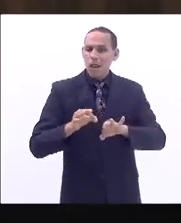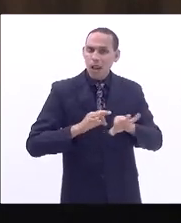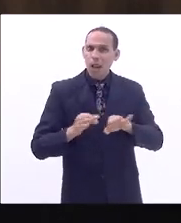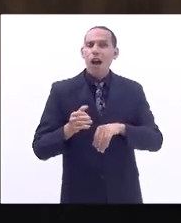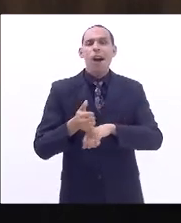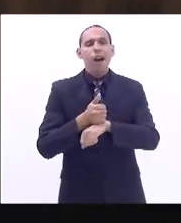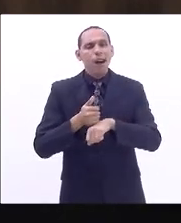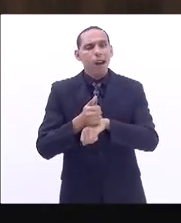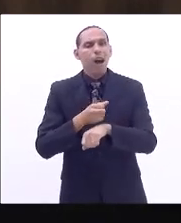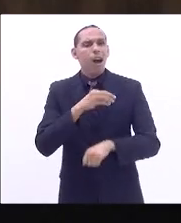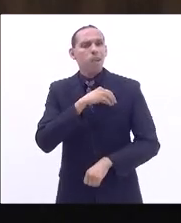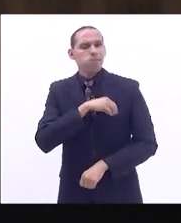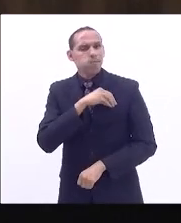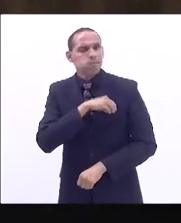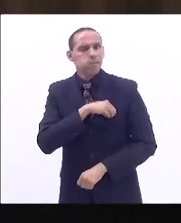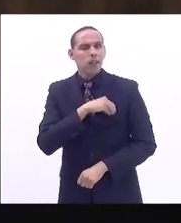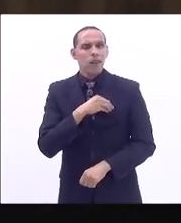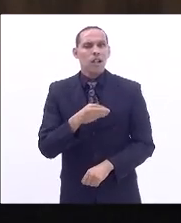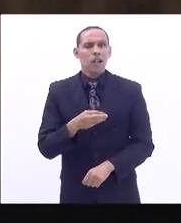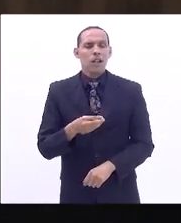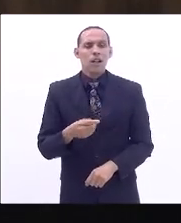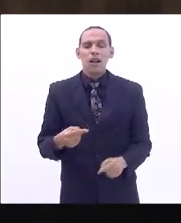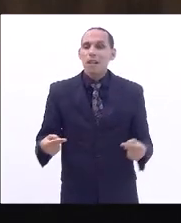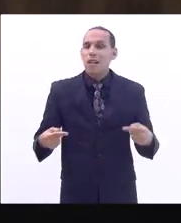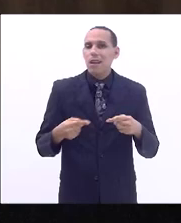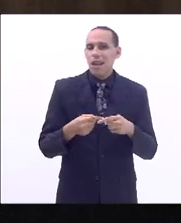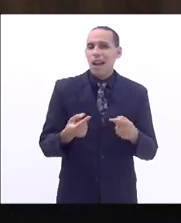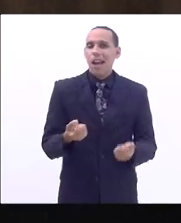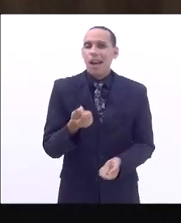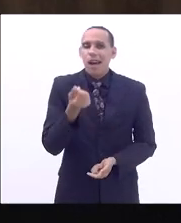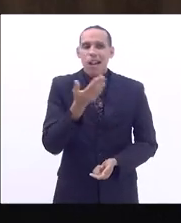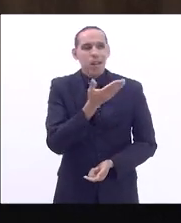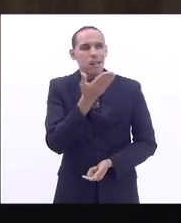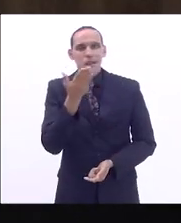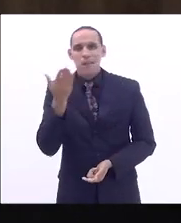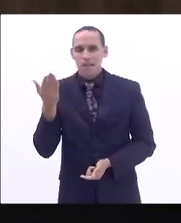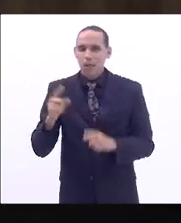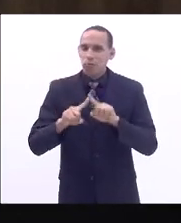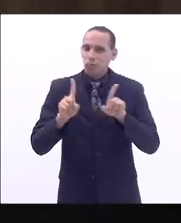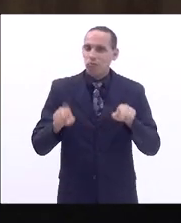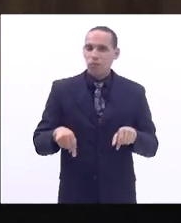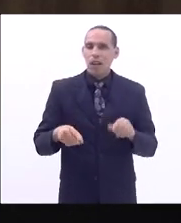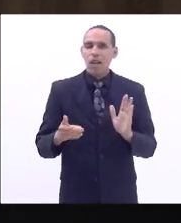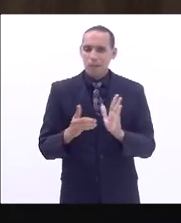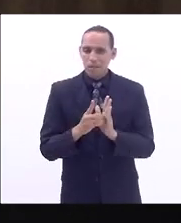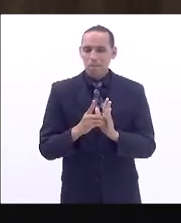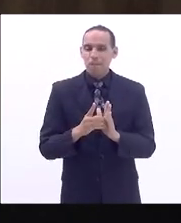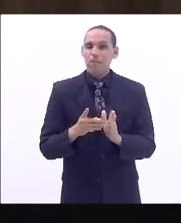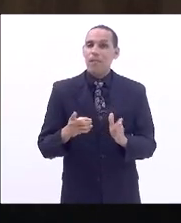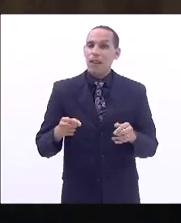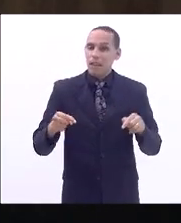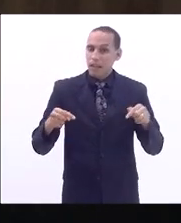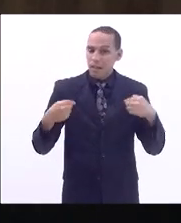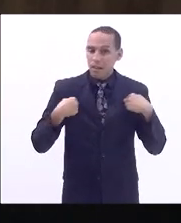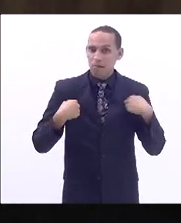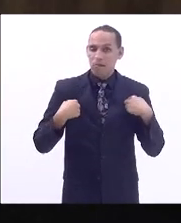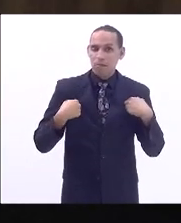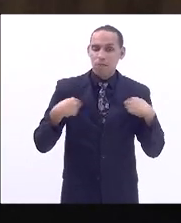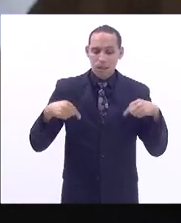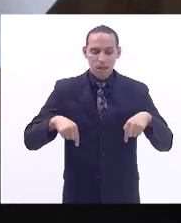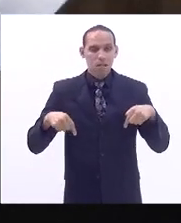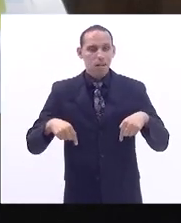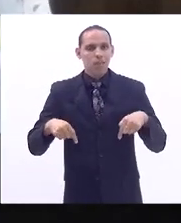de cargos e salários aos vencimentos dos Servidores do Detran e já deixa aqui não só